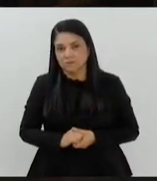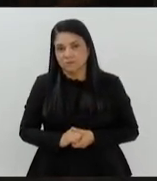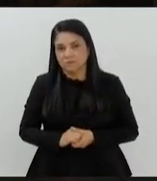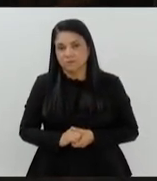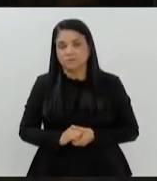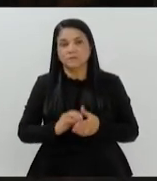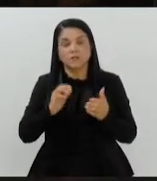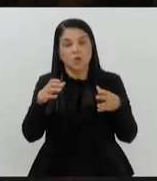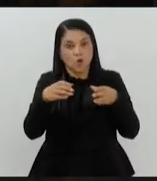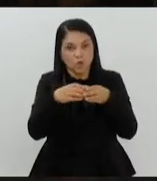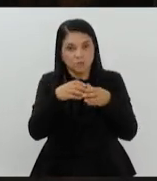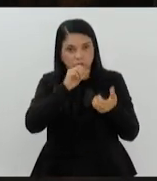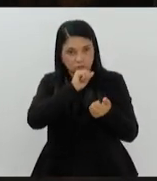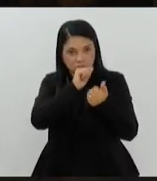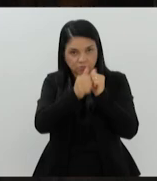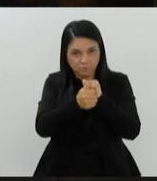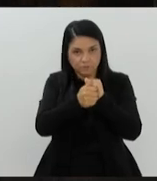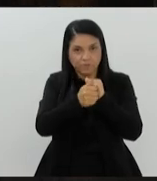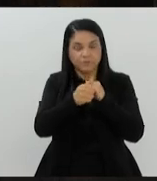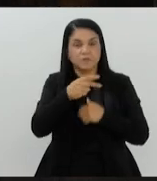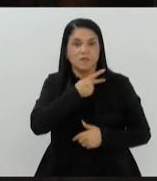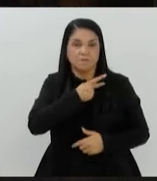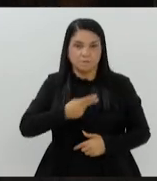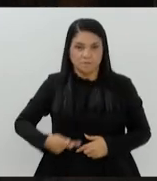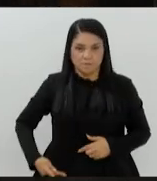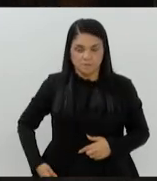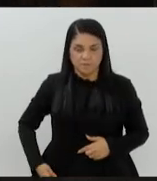Pela comissão de esporte, a presidência...